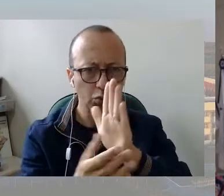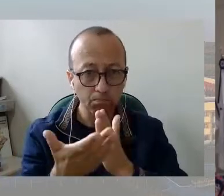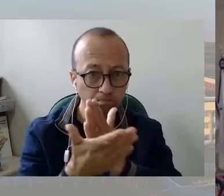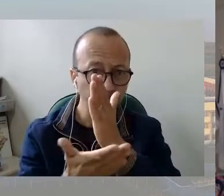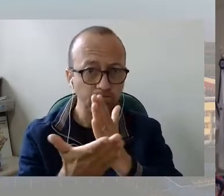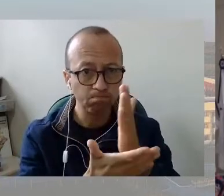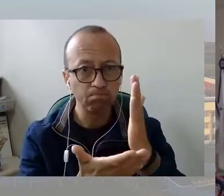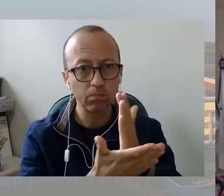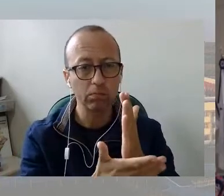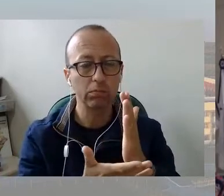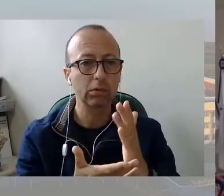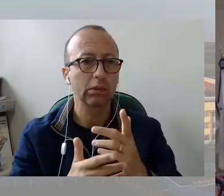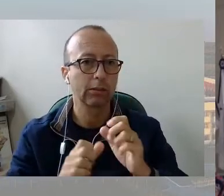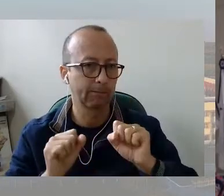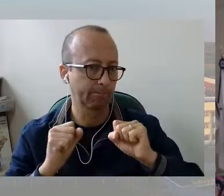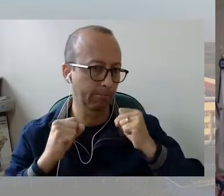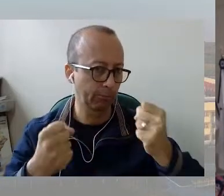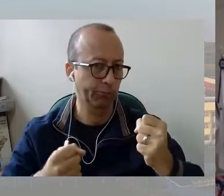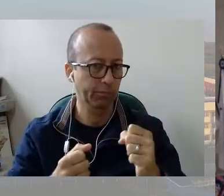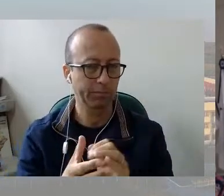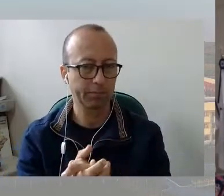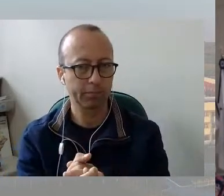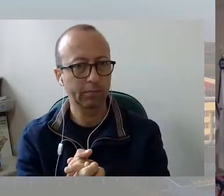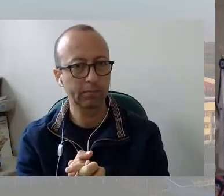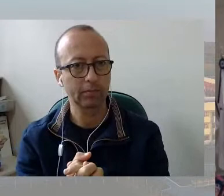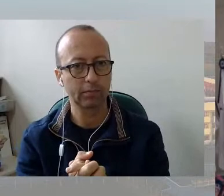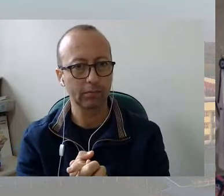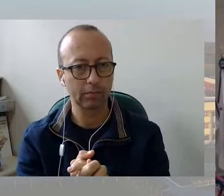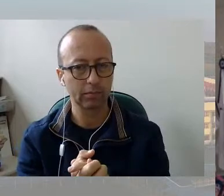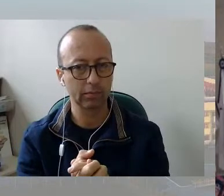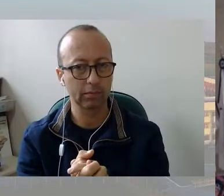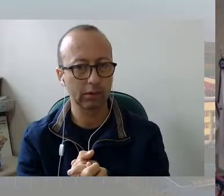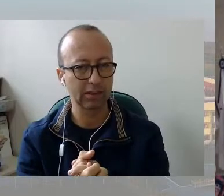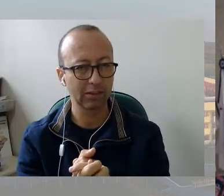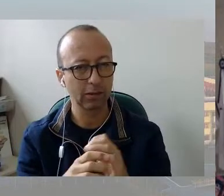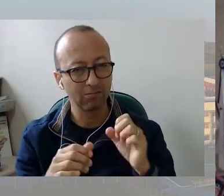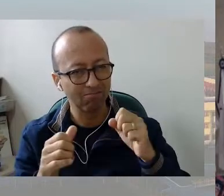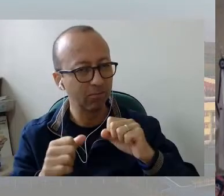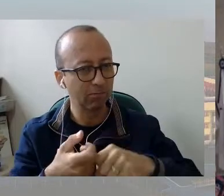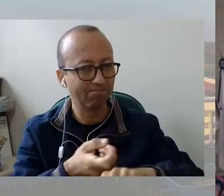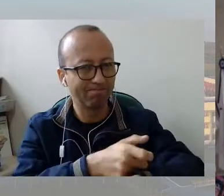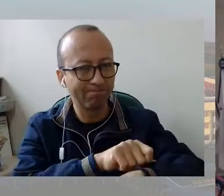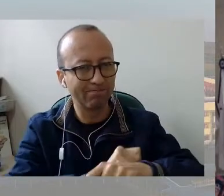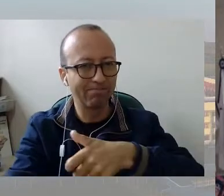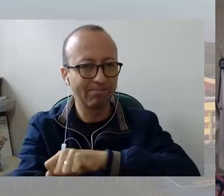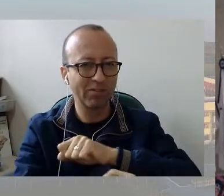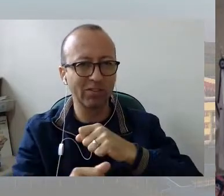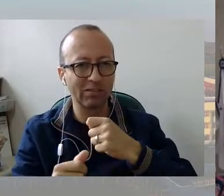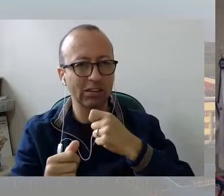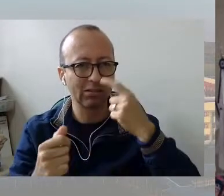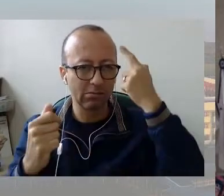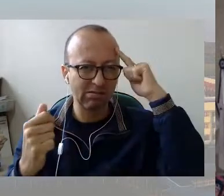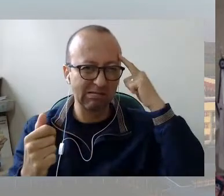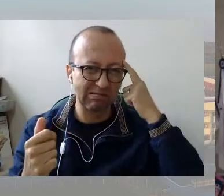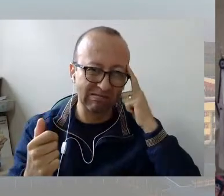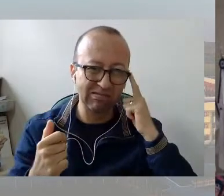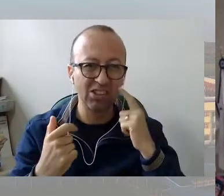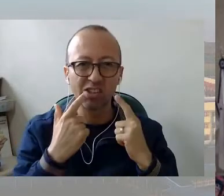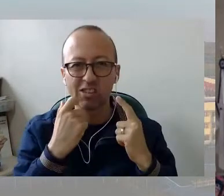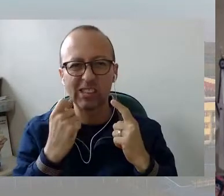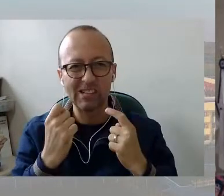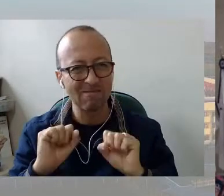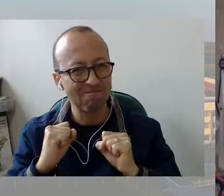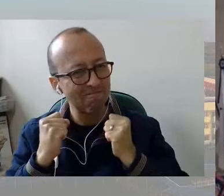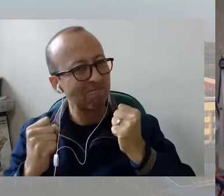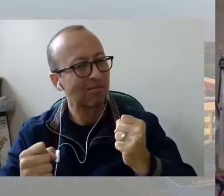respeita direitos. Nossas conquistas são forjadas na base do sangue e suor dos signatários de nossa ancestralidade, por